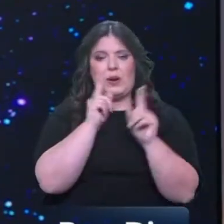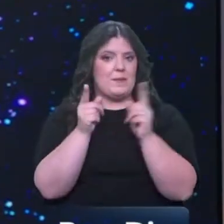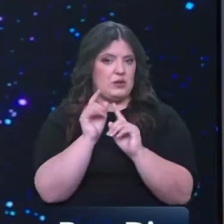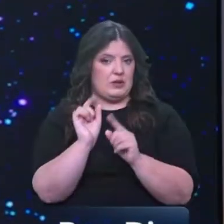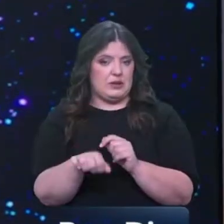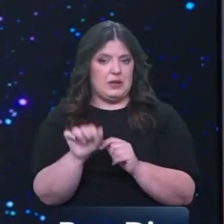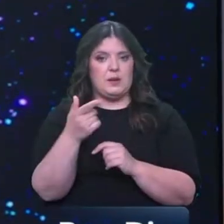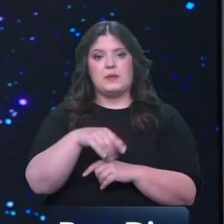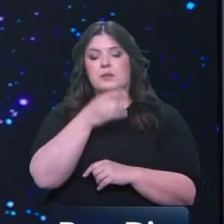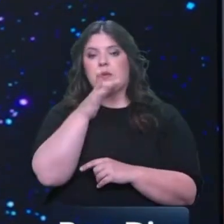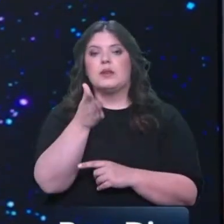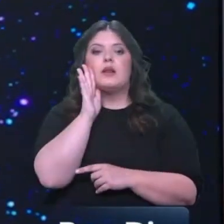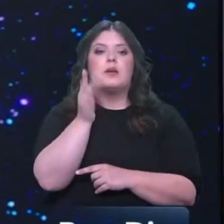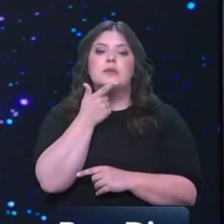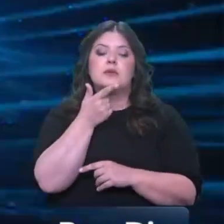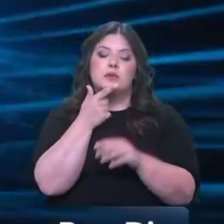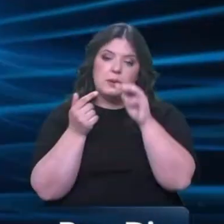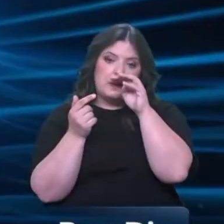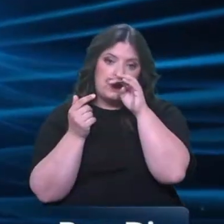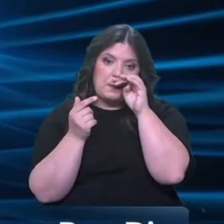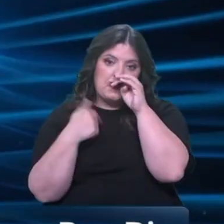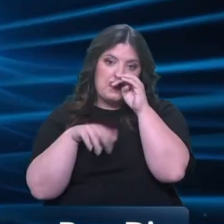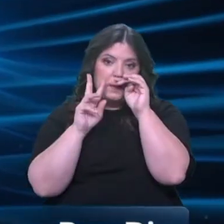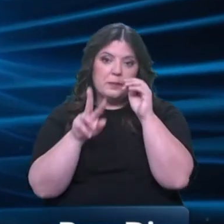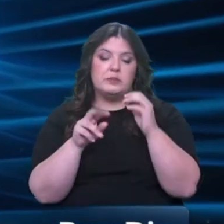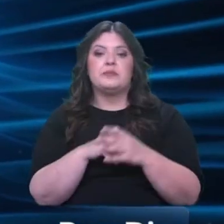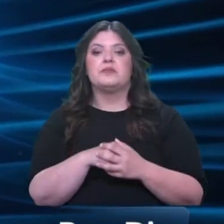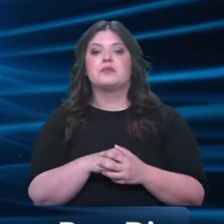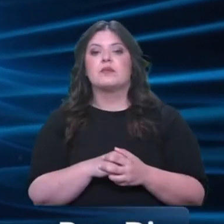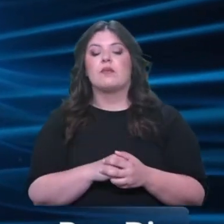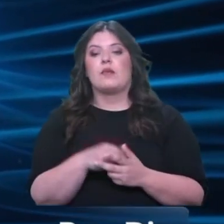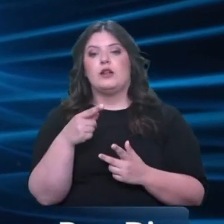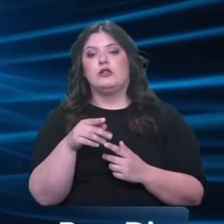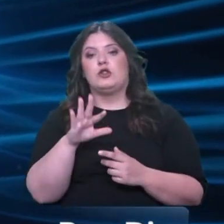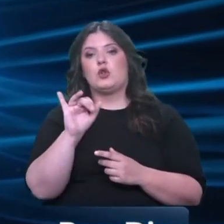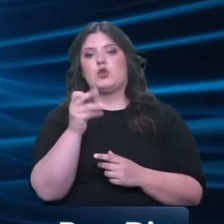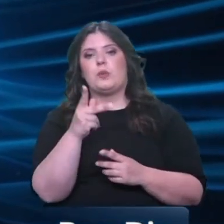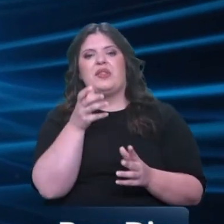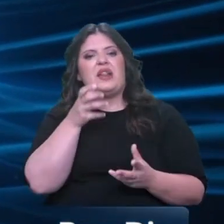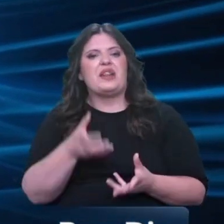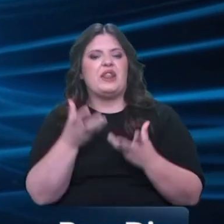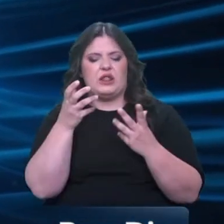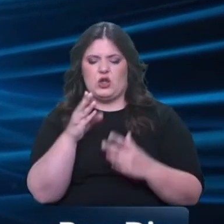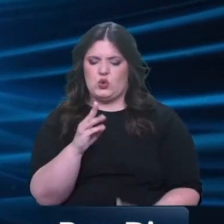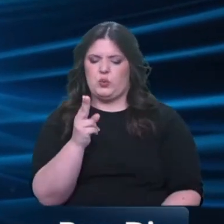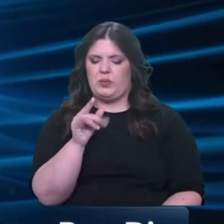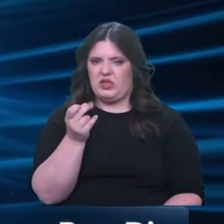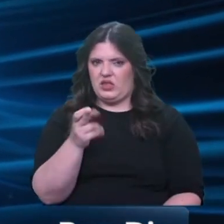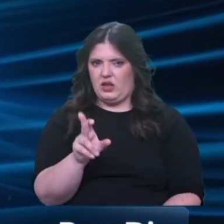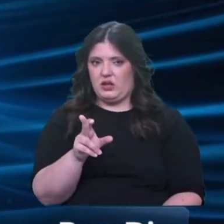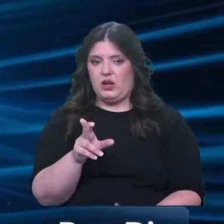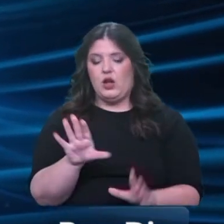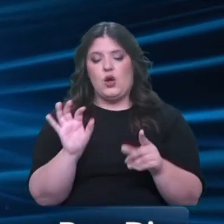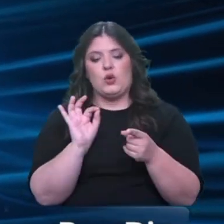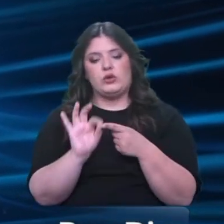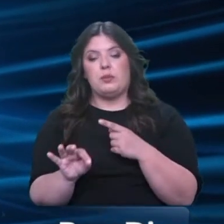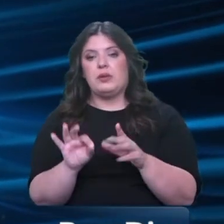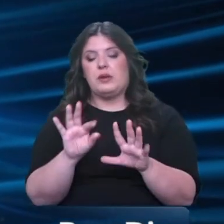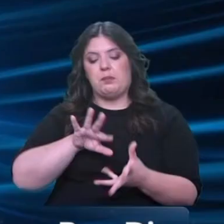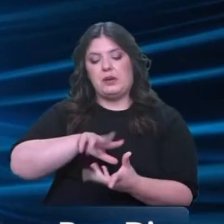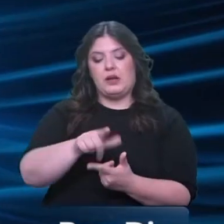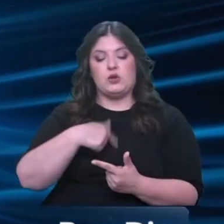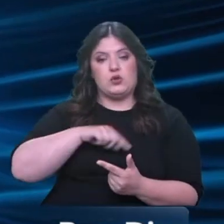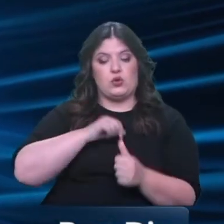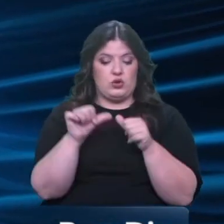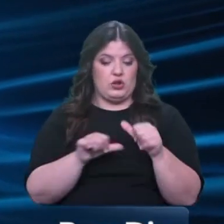mas permite tentar perceber isto que nós estamos aqui a ver. Isto é um Júpiter quente. O que é um Júpiter quente? É uma classe de planetas que nós não temos no nosso